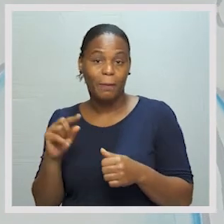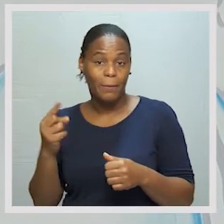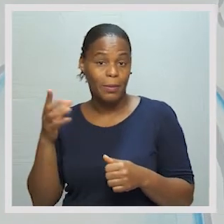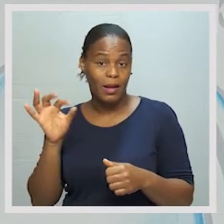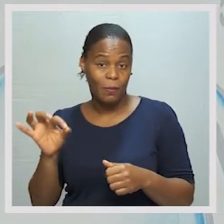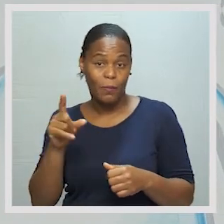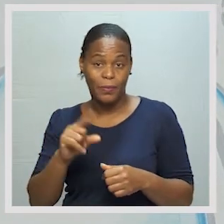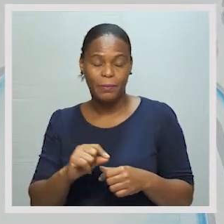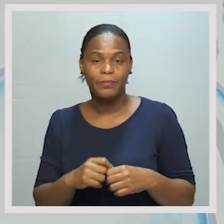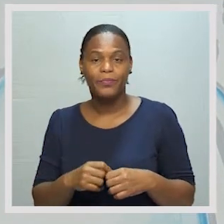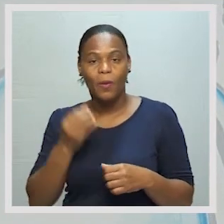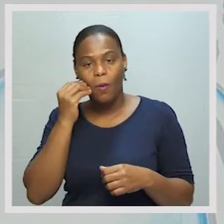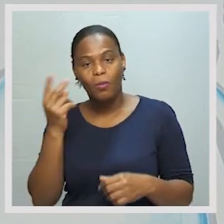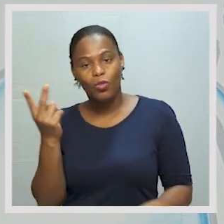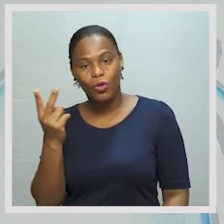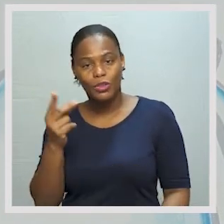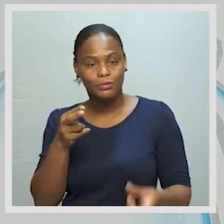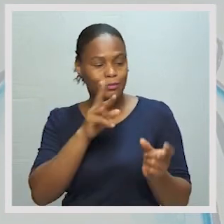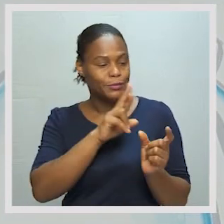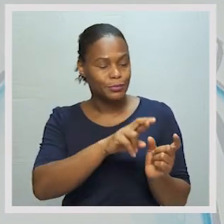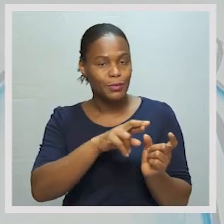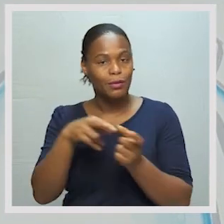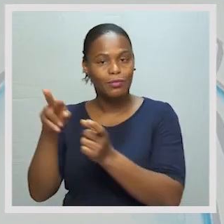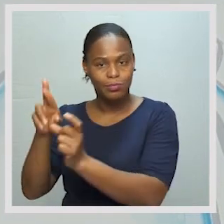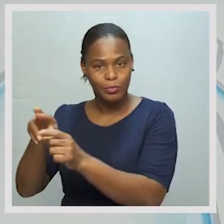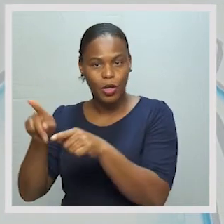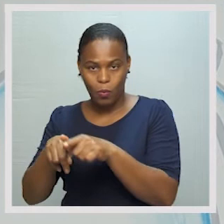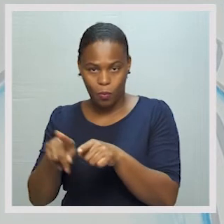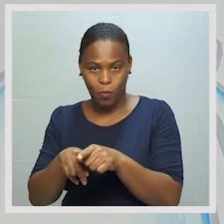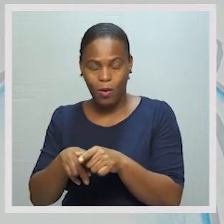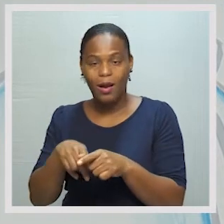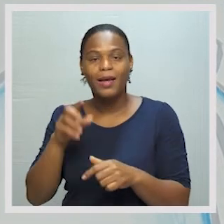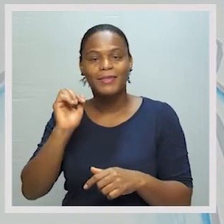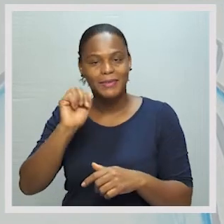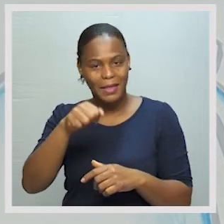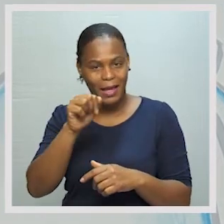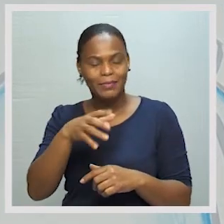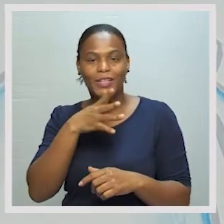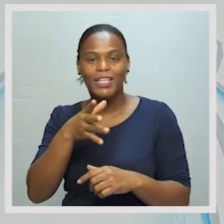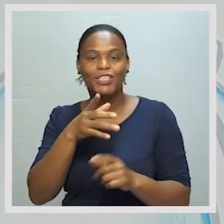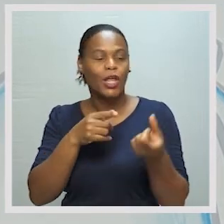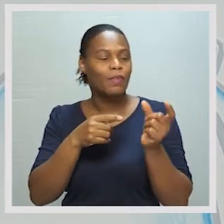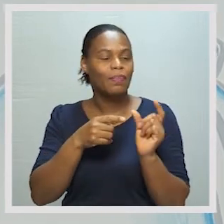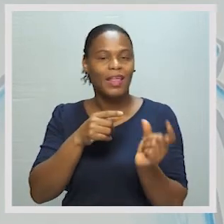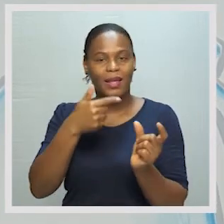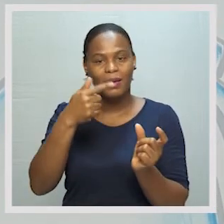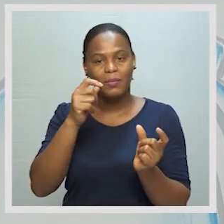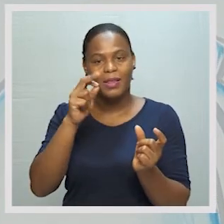grau. Então, como esses dois termos têm a mesma parte literal, eles são os